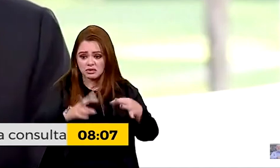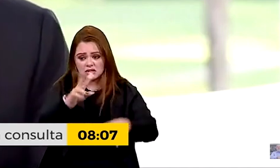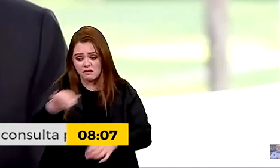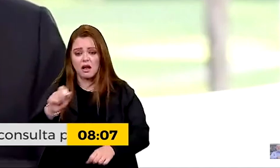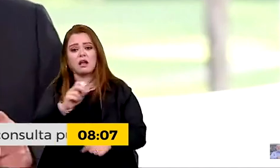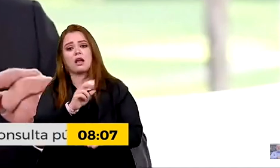concurso para o Ibama